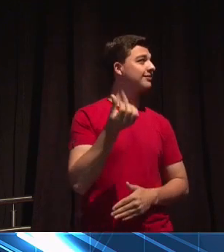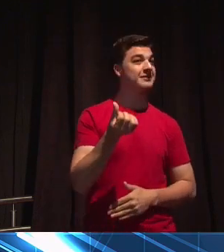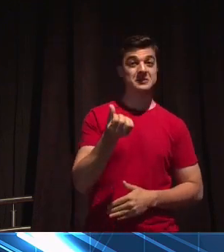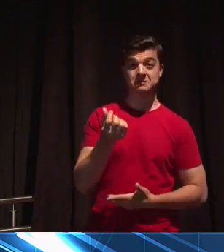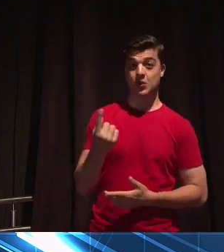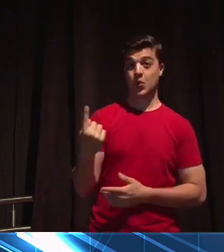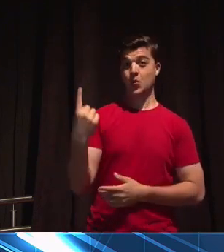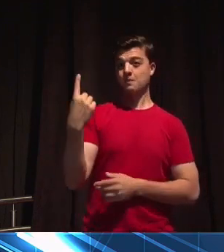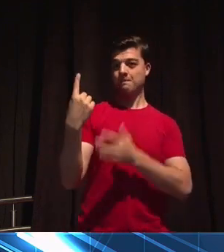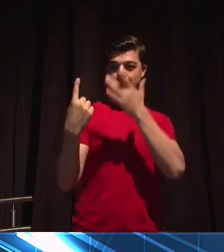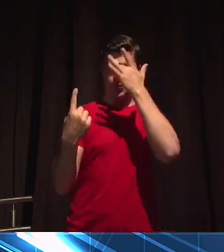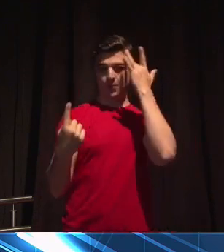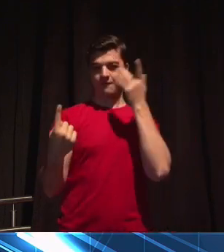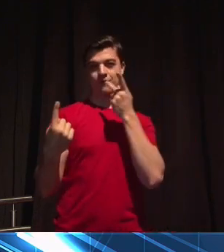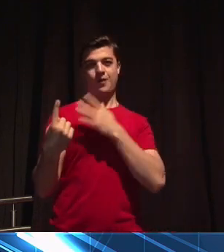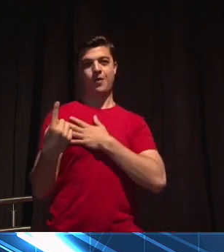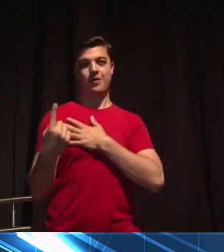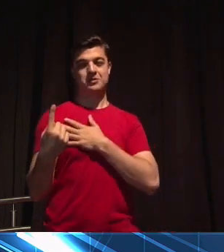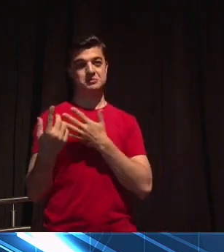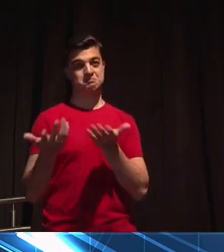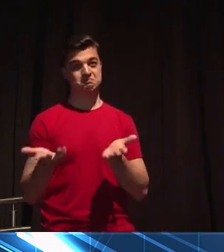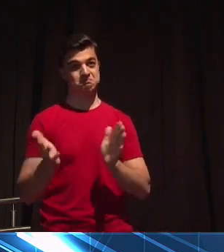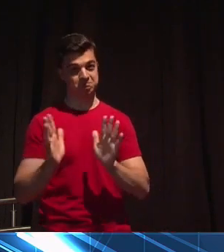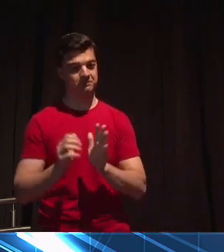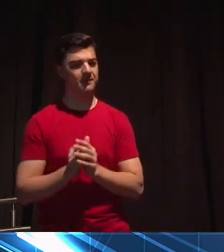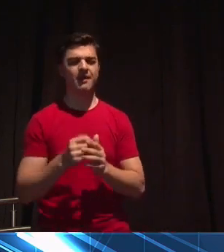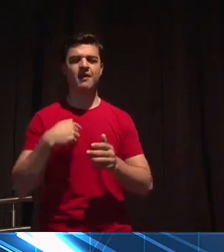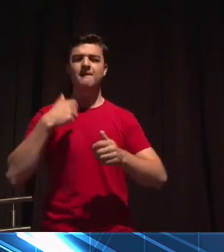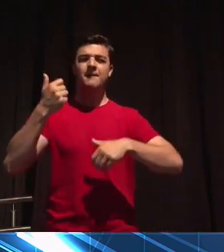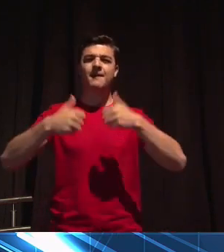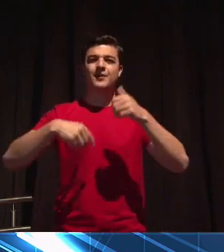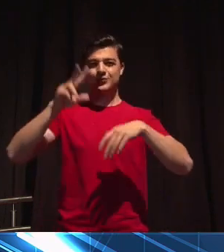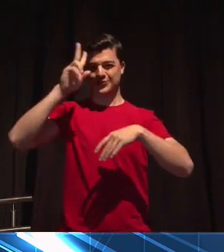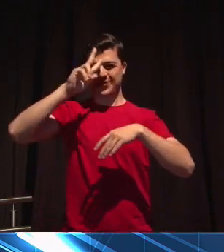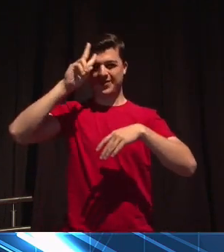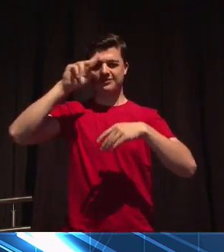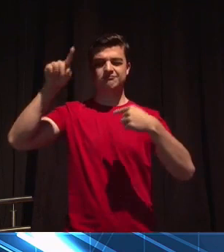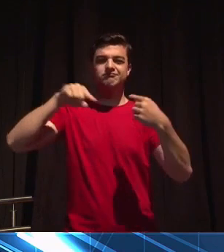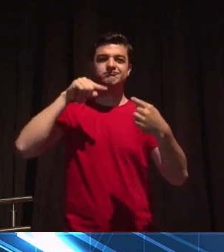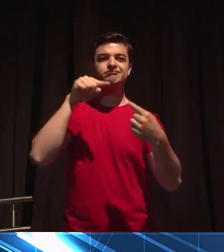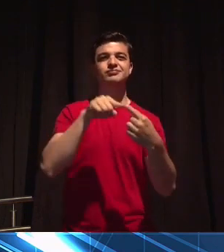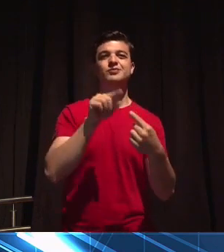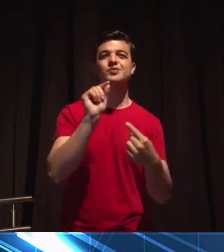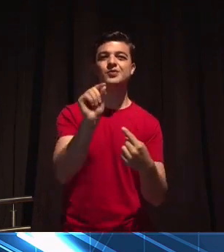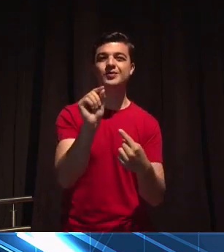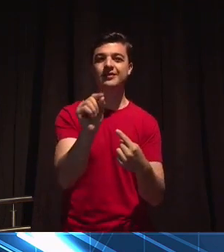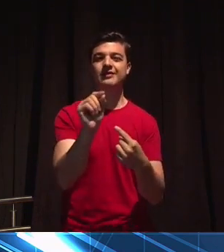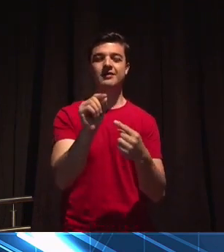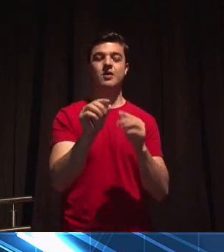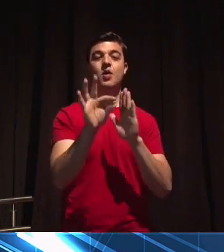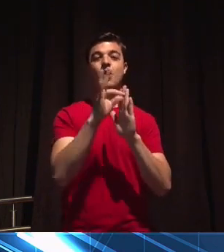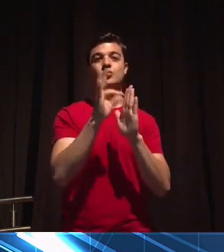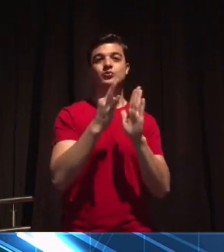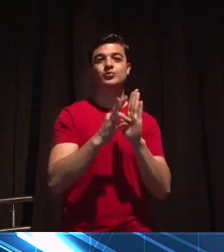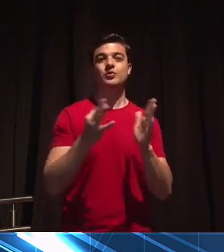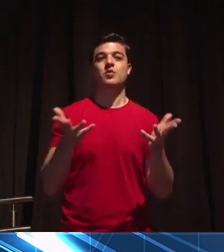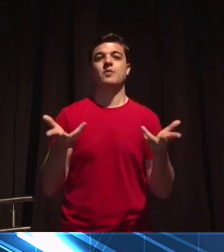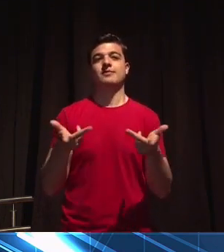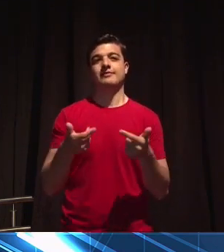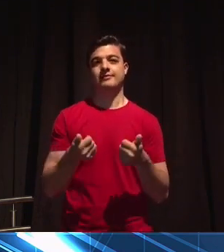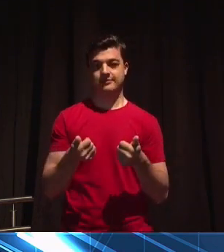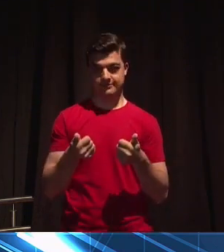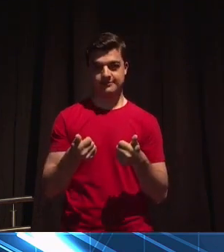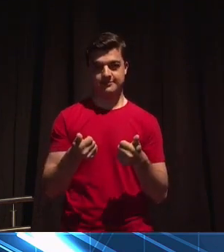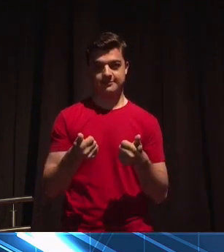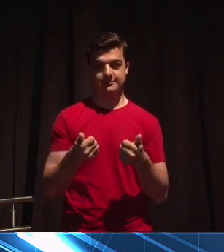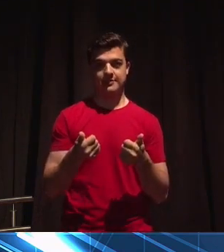Então qual que é o nosso objetivo aqui pessoal nessa história é transformar para código de qualidade e o que que é código de qualidade é código